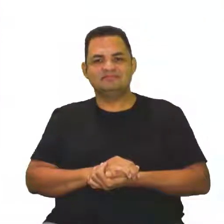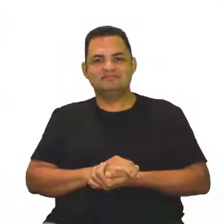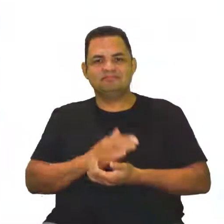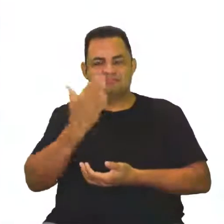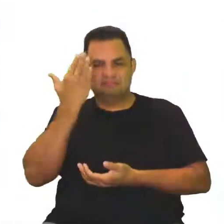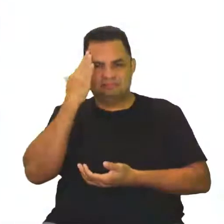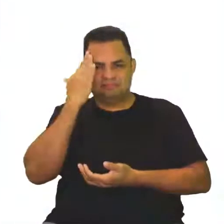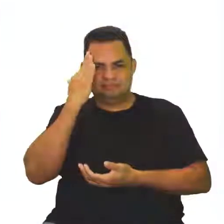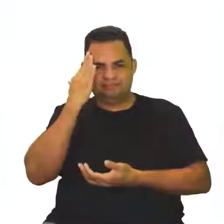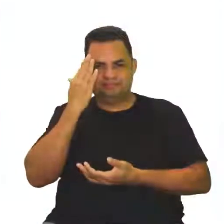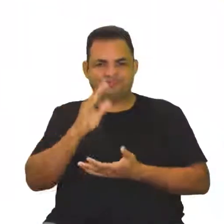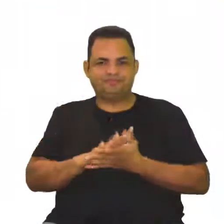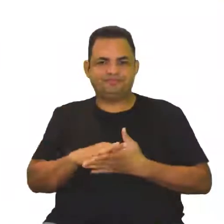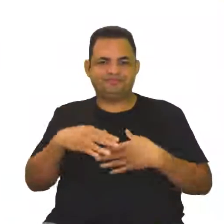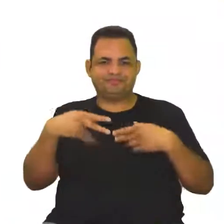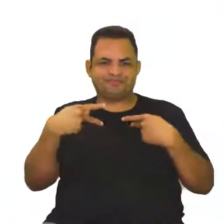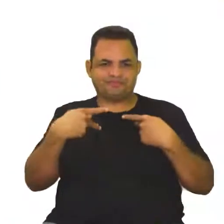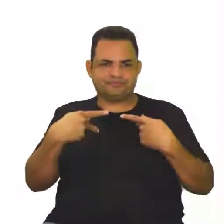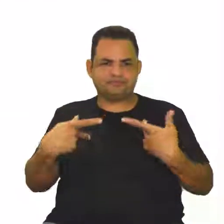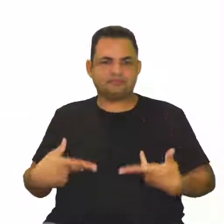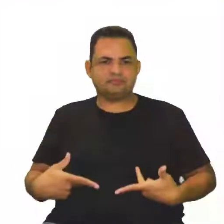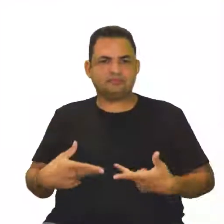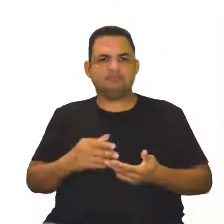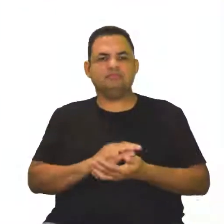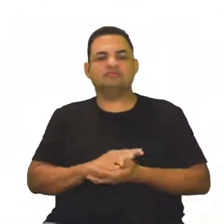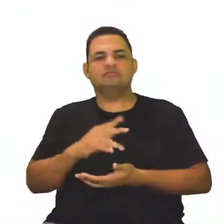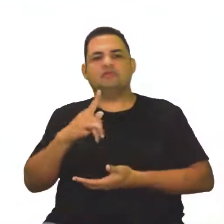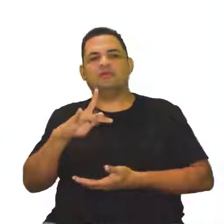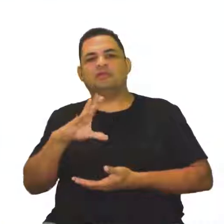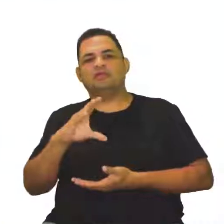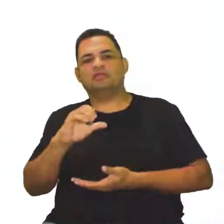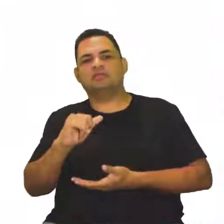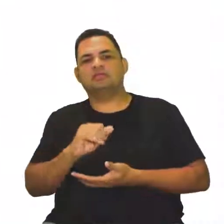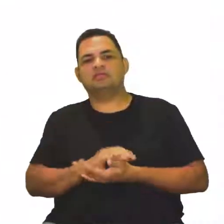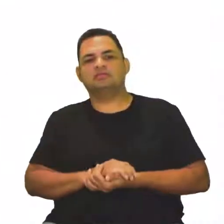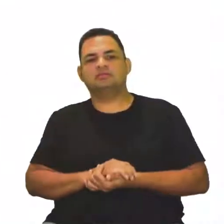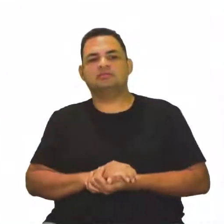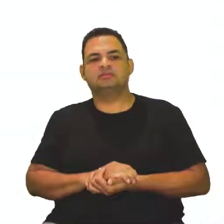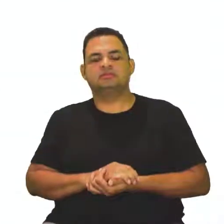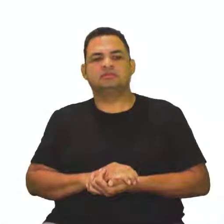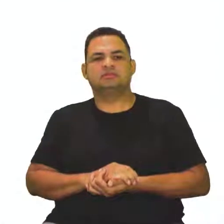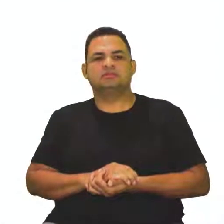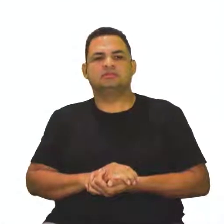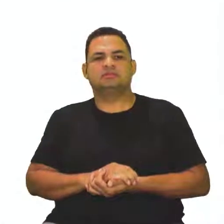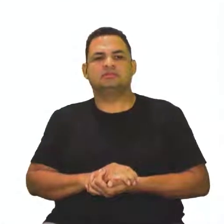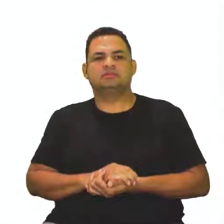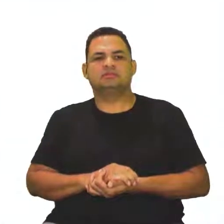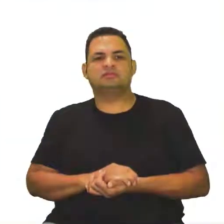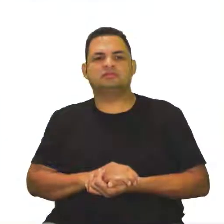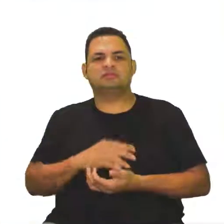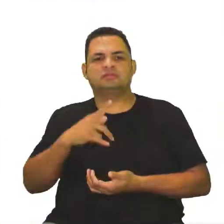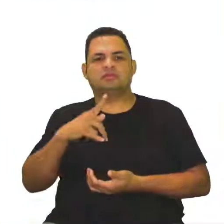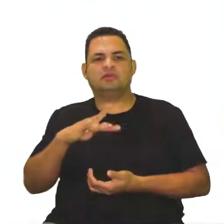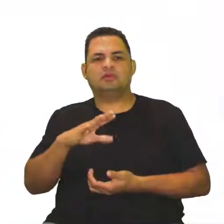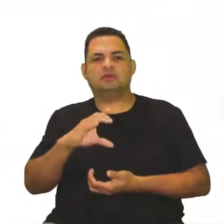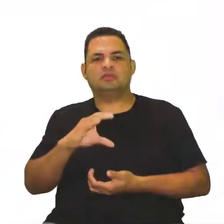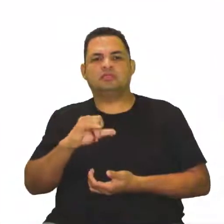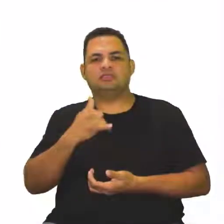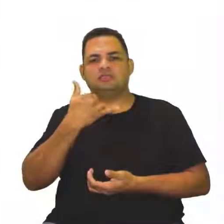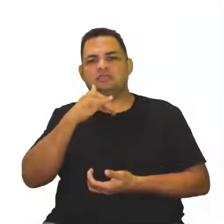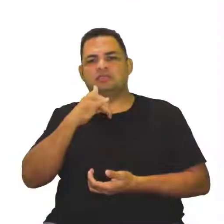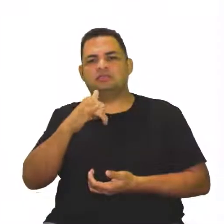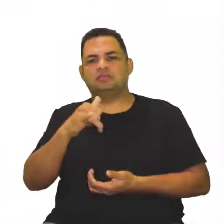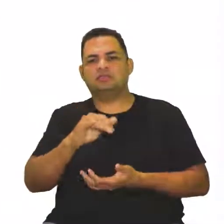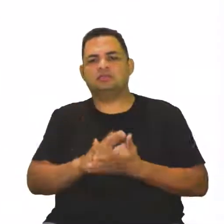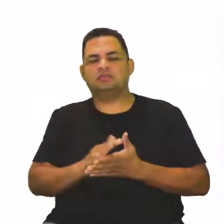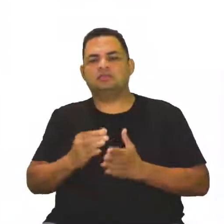entender fisicamente a potência, tá? Então vamos lá, pessoal. Potência